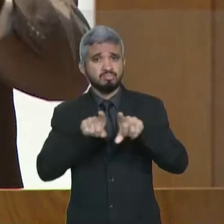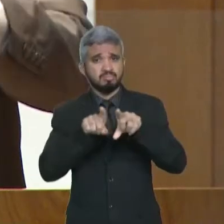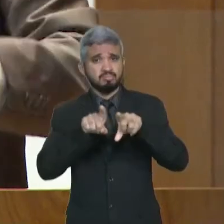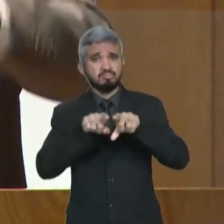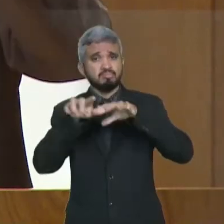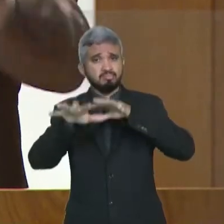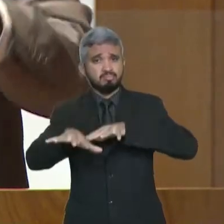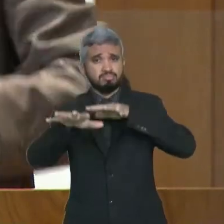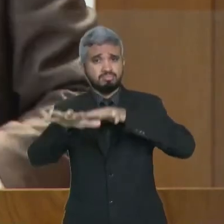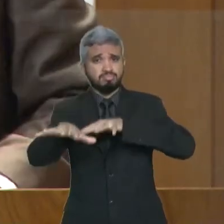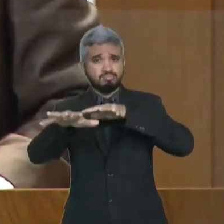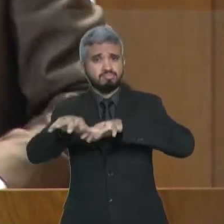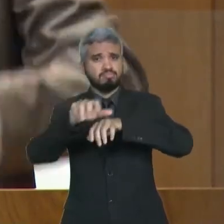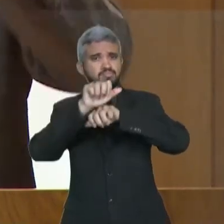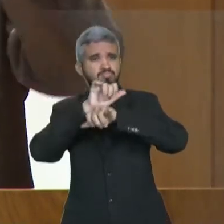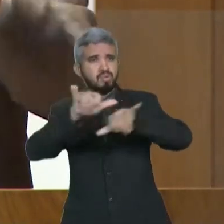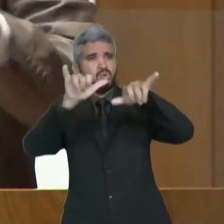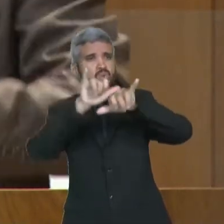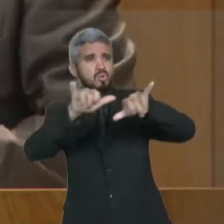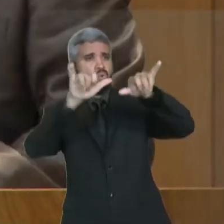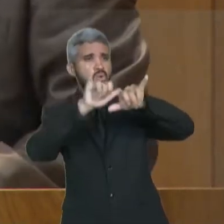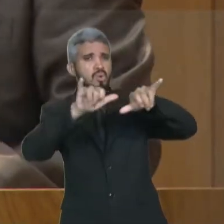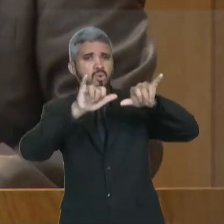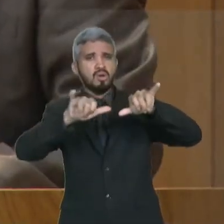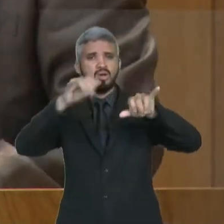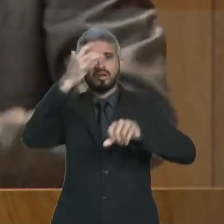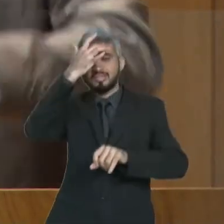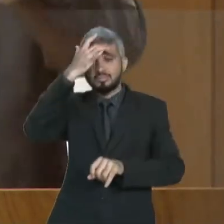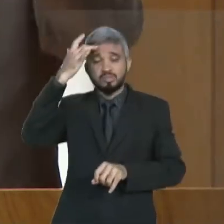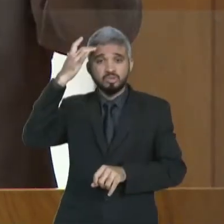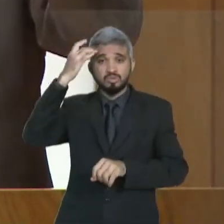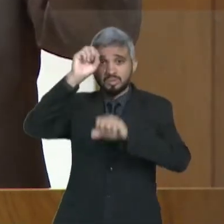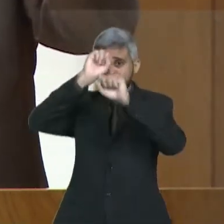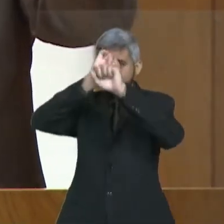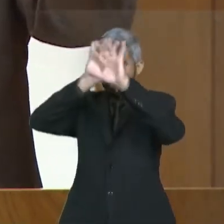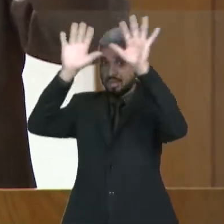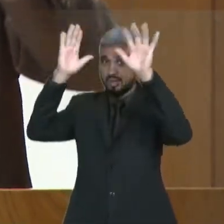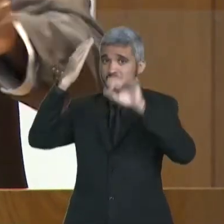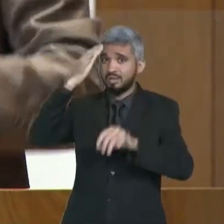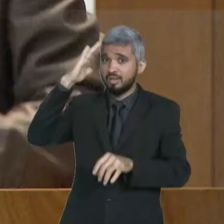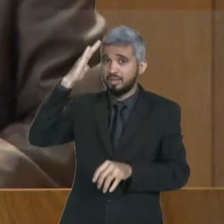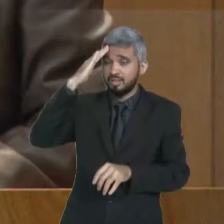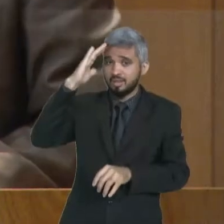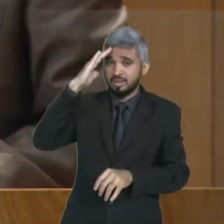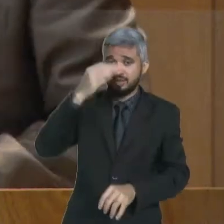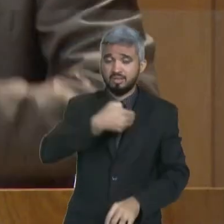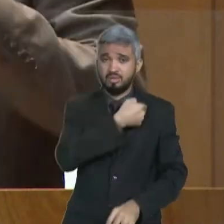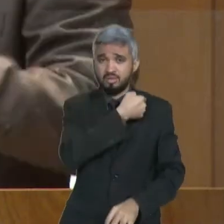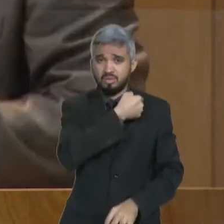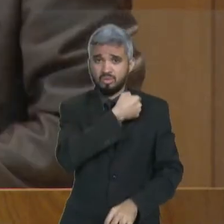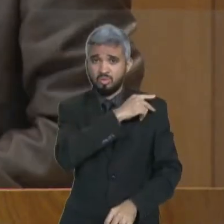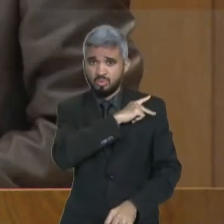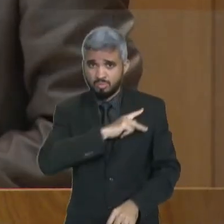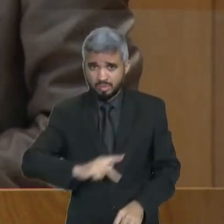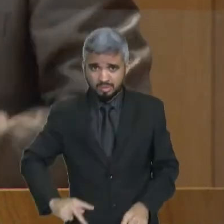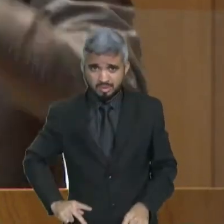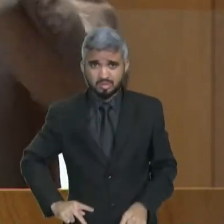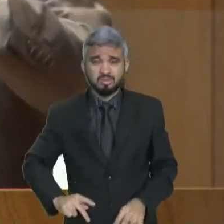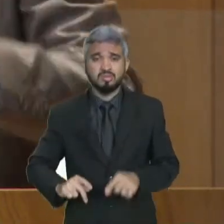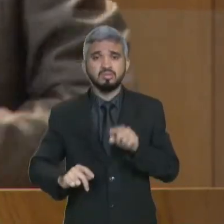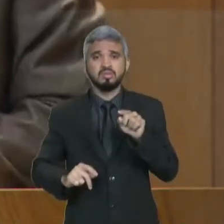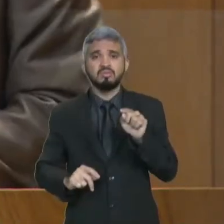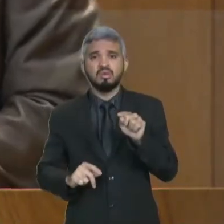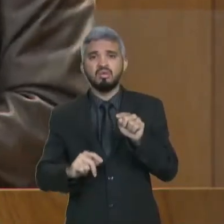estabeleceu a lógica genocida a loja a lógica nega acionista com quem ele